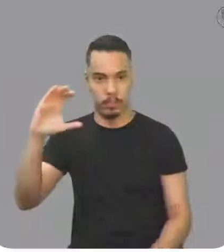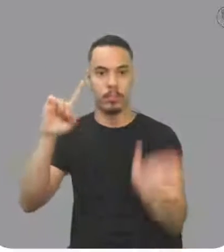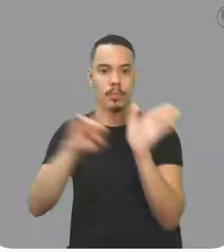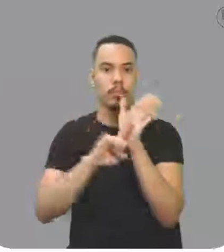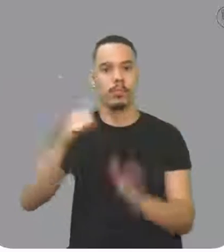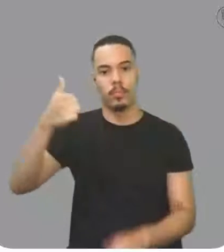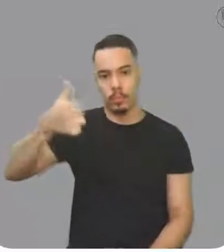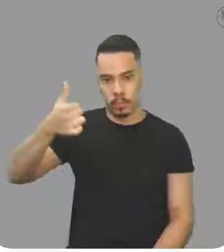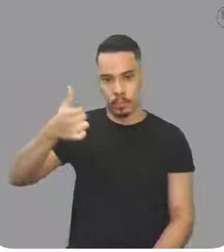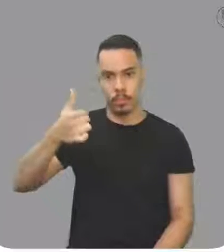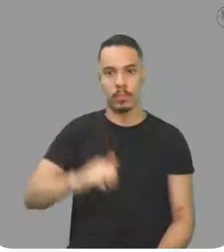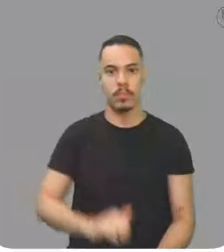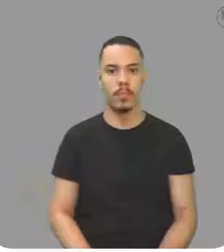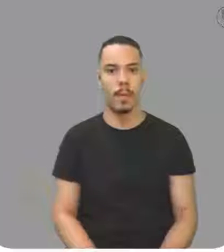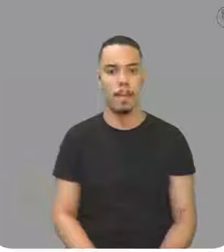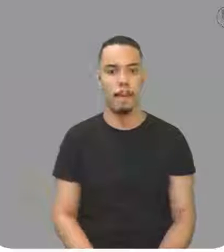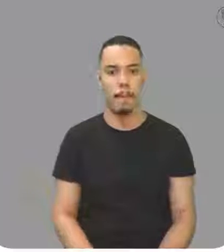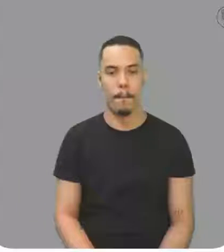1.